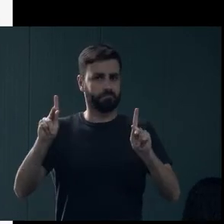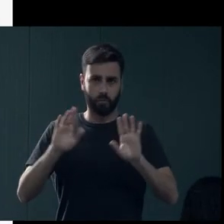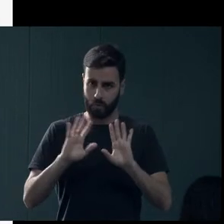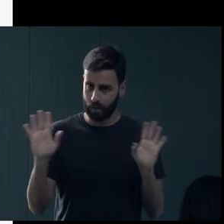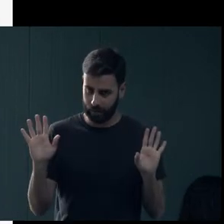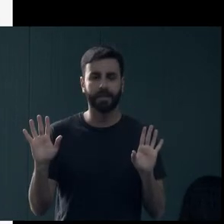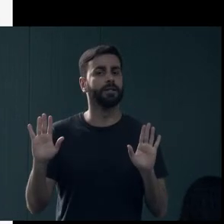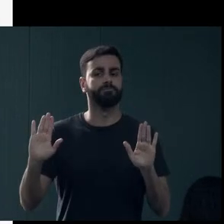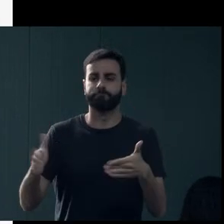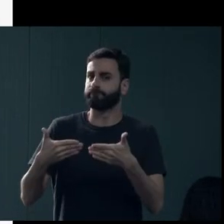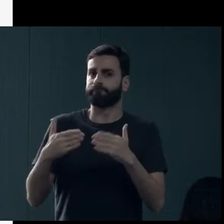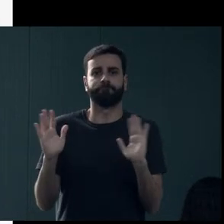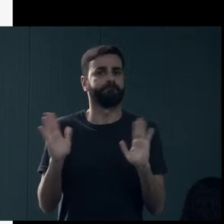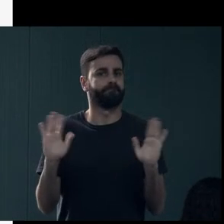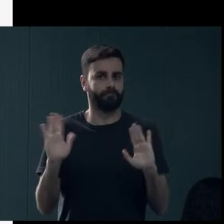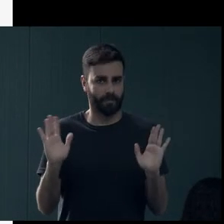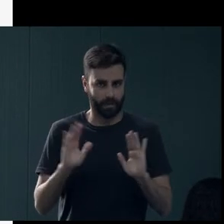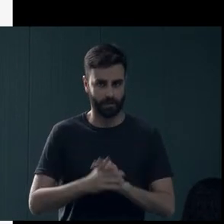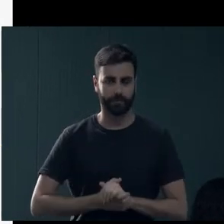Então,